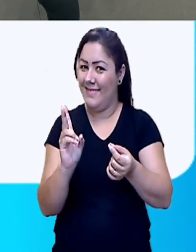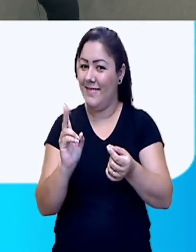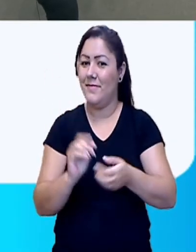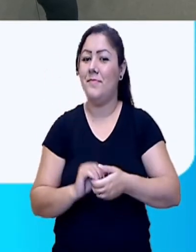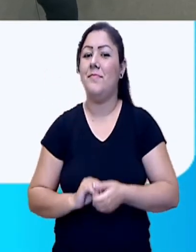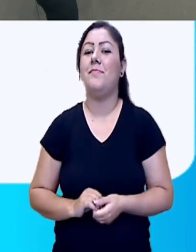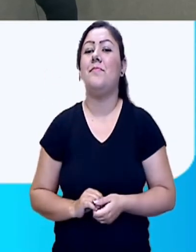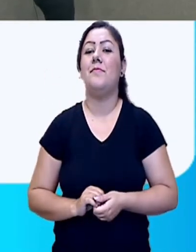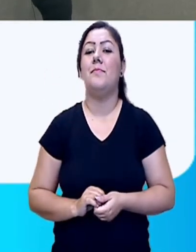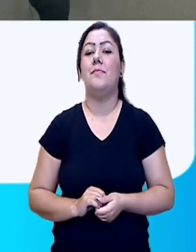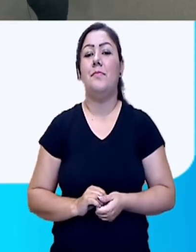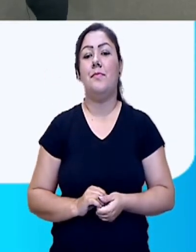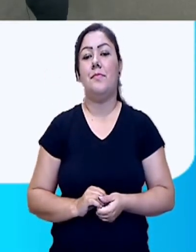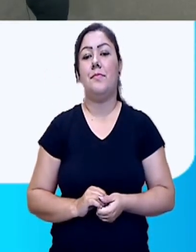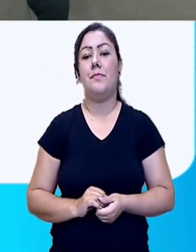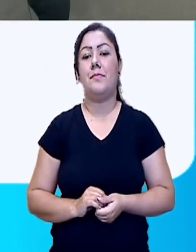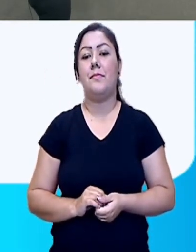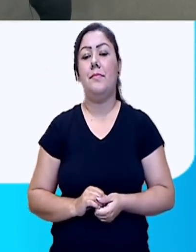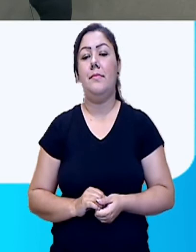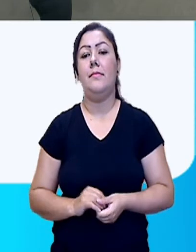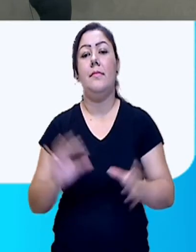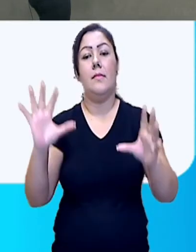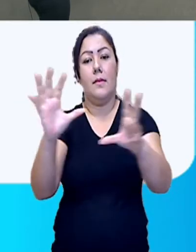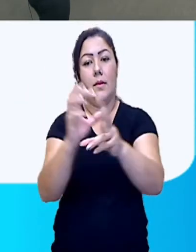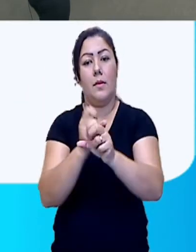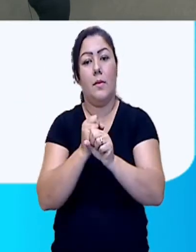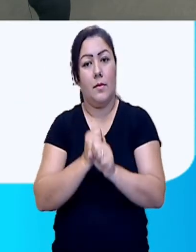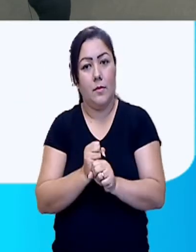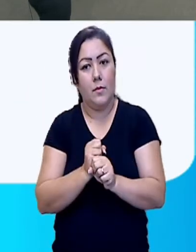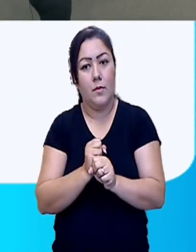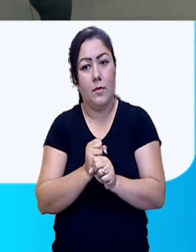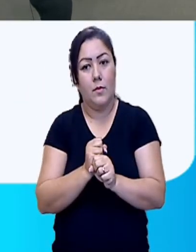Então, ela juntou aqui no total